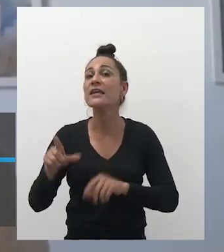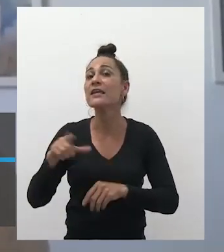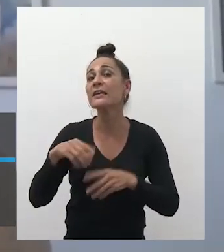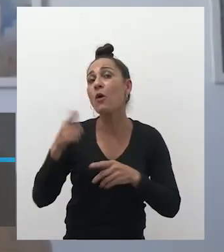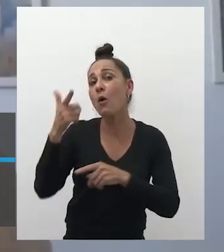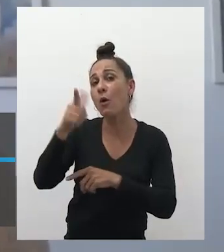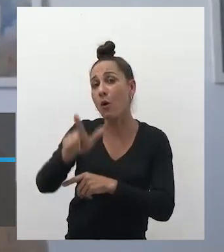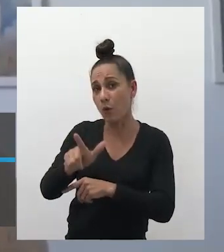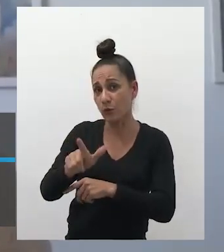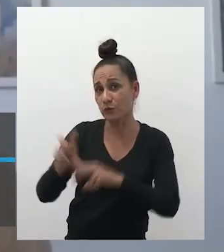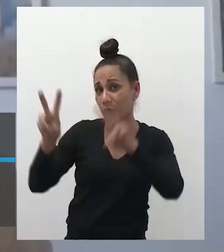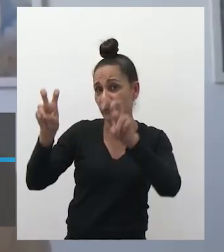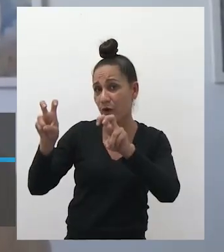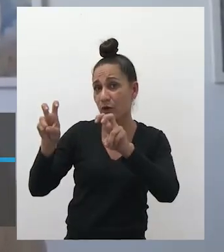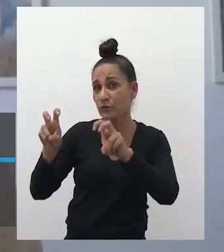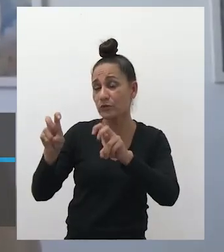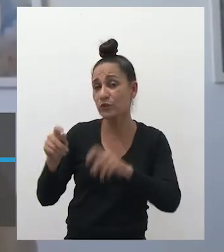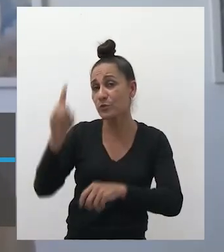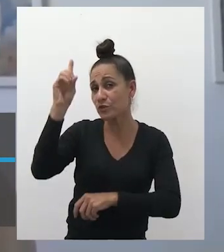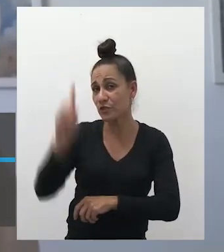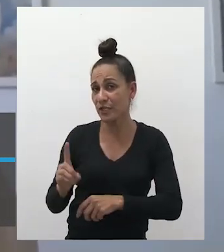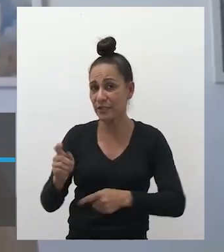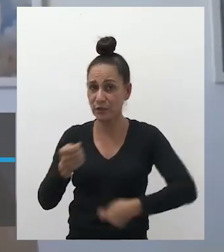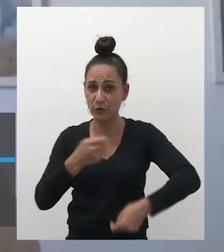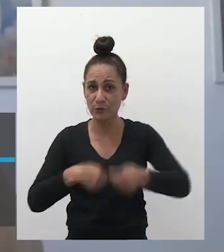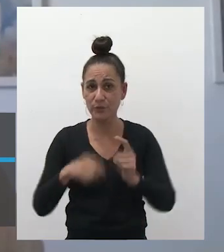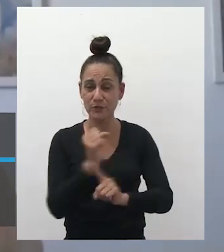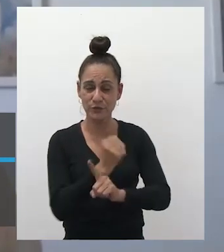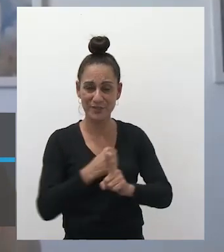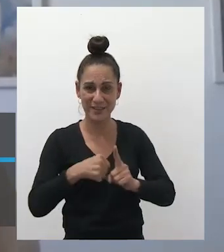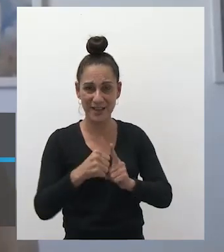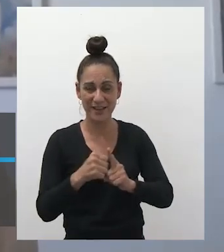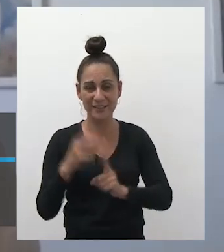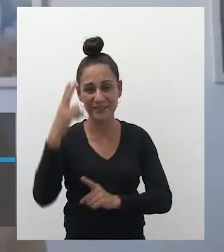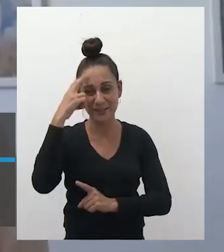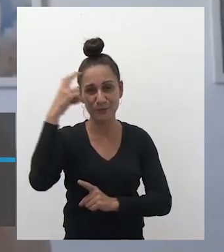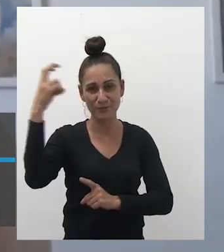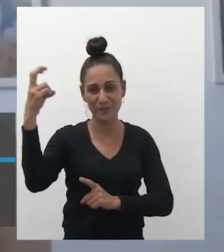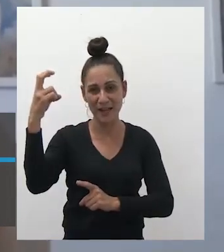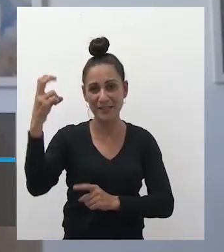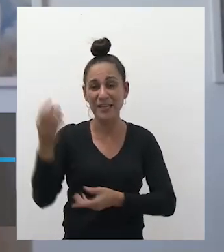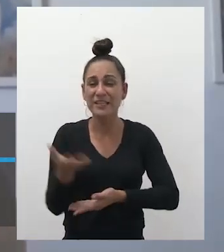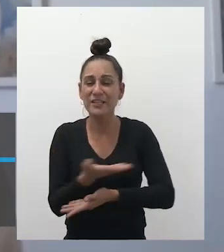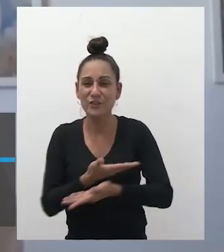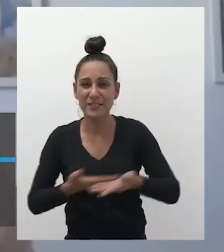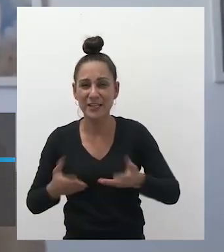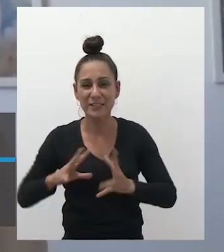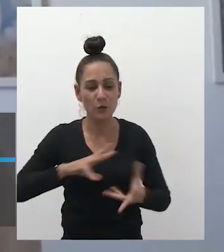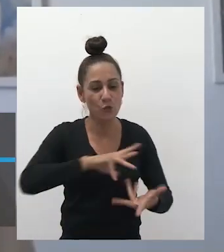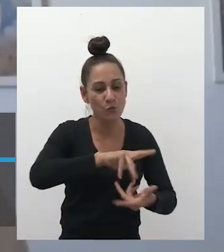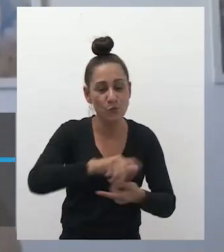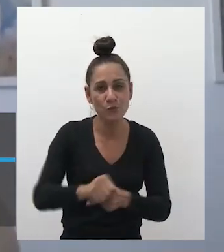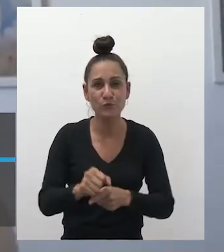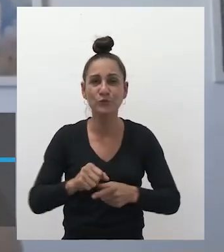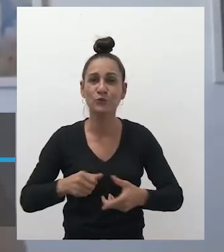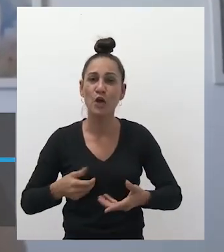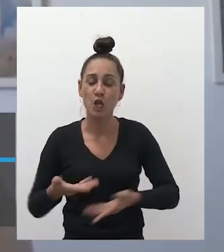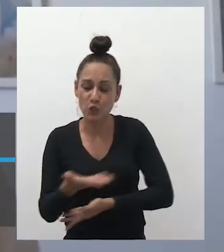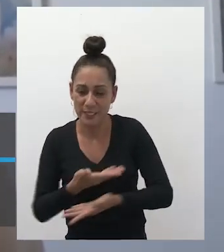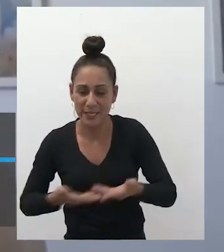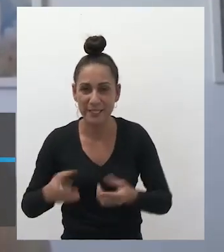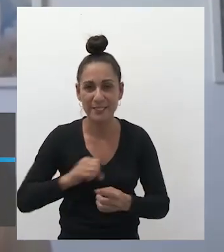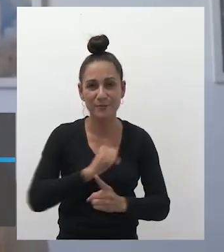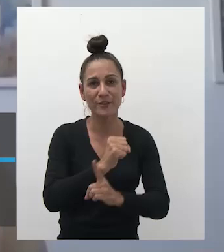inerente aos direitos econômicos, sociais e culturais, que é a nossa relação com o mundo, com a sociedade,